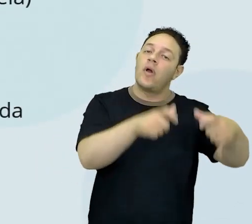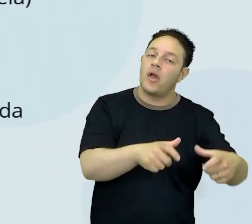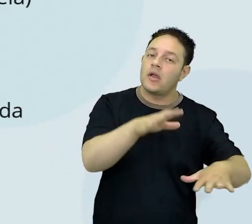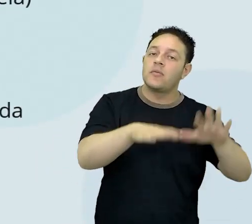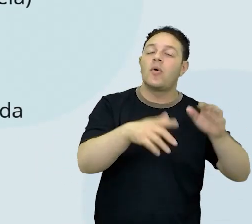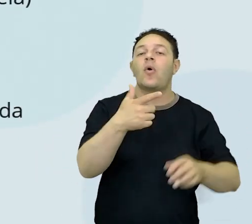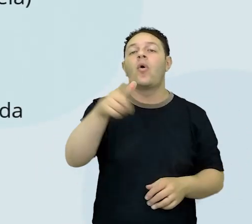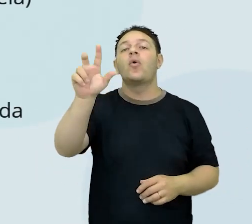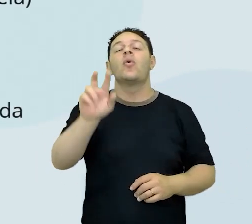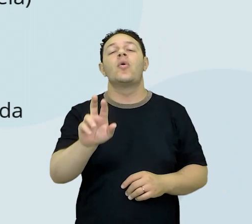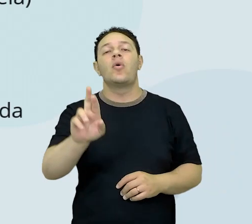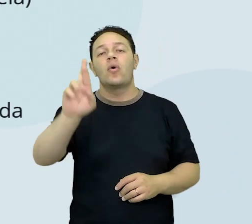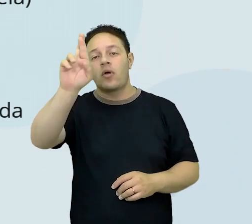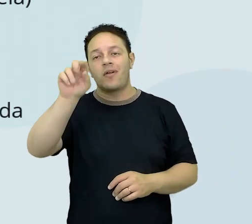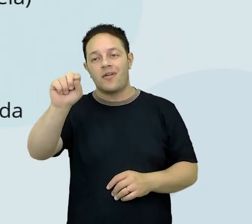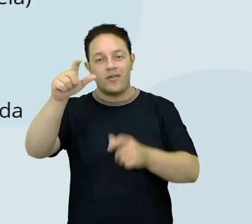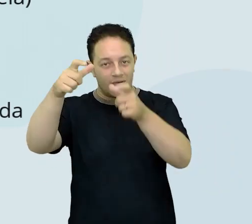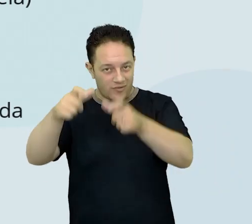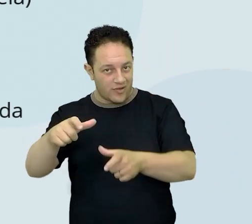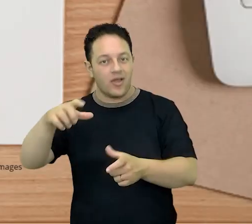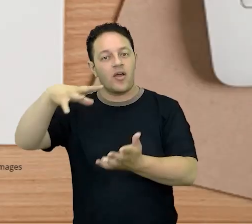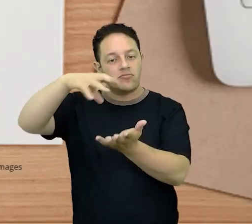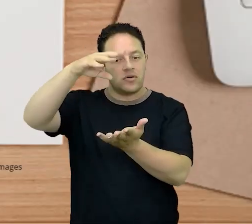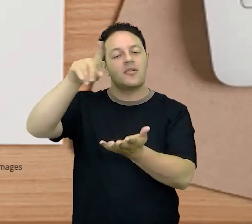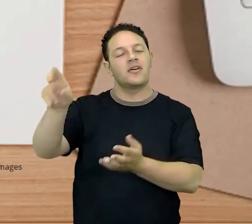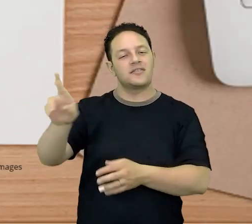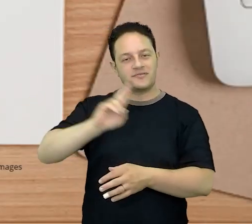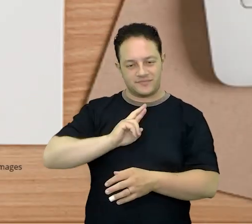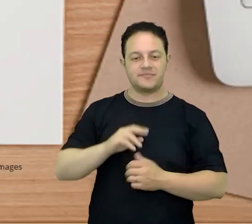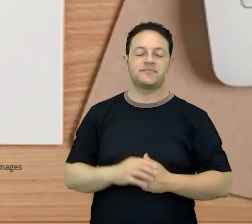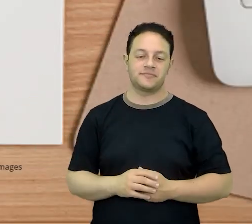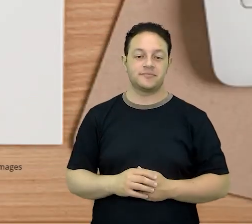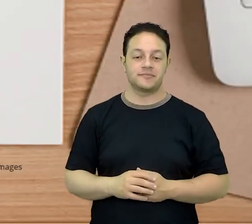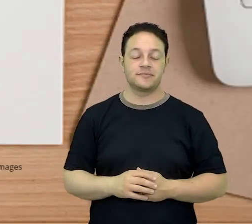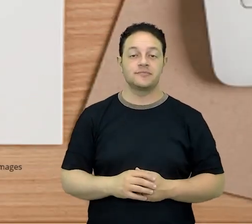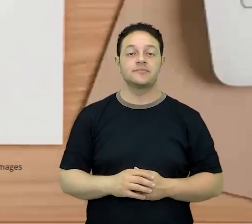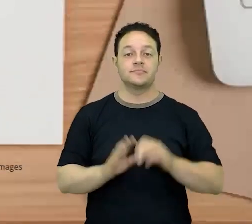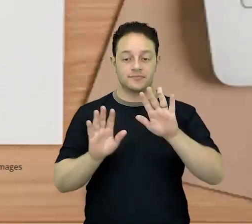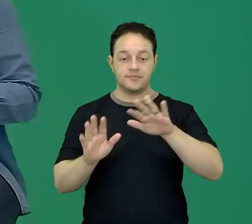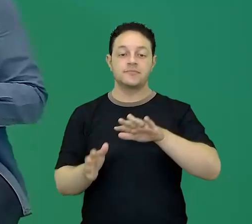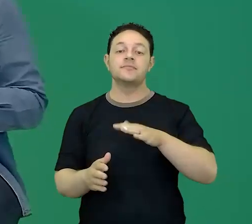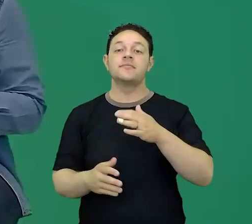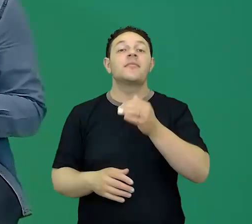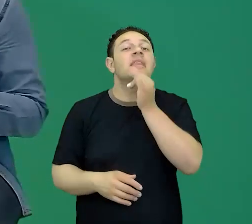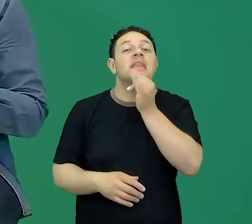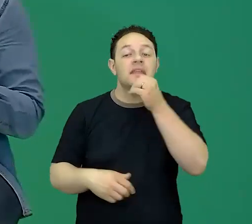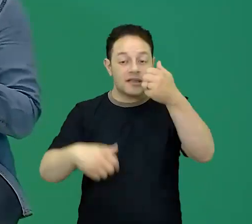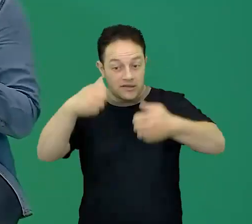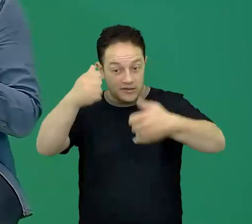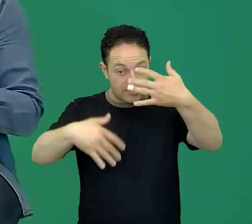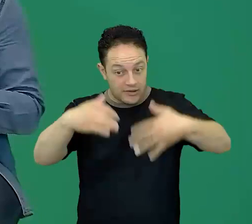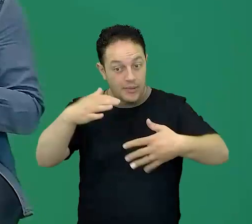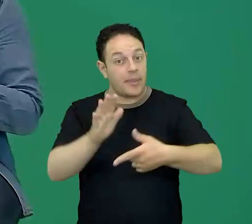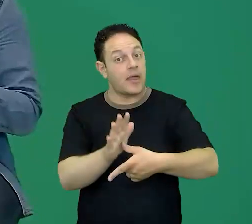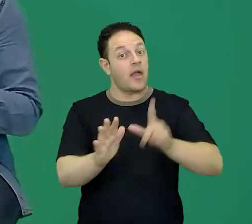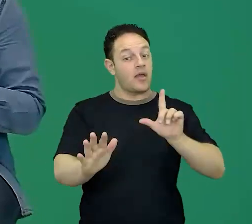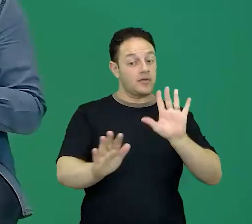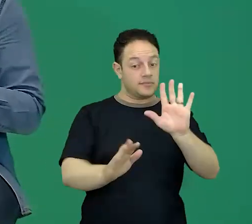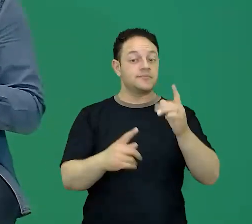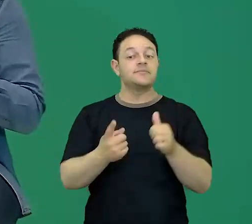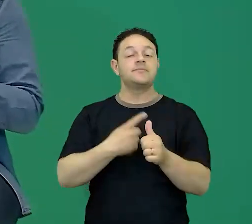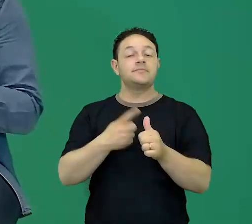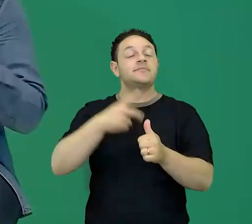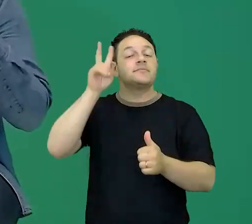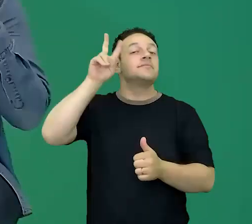devem conter também as fontes. Agora, antes de eu passar o exemplo para vocês, a gente precisa lembrar o